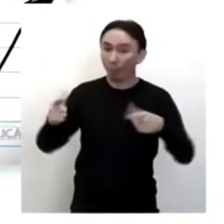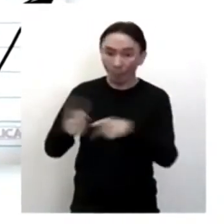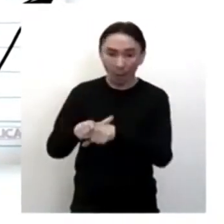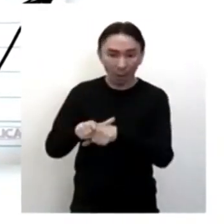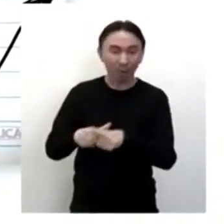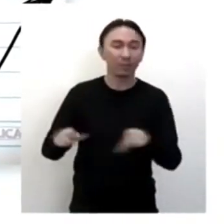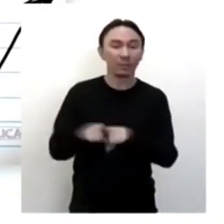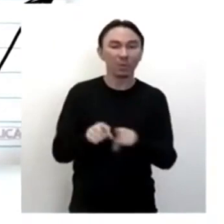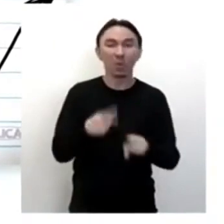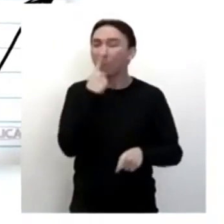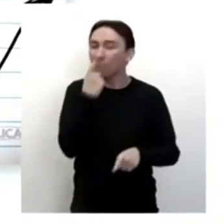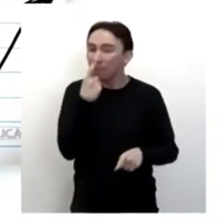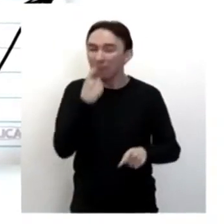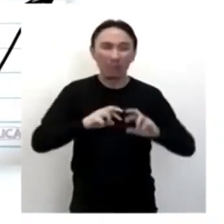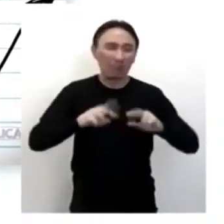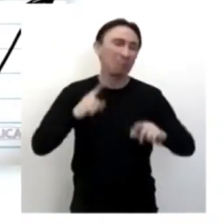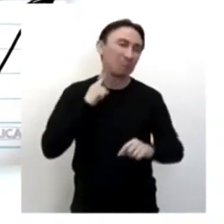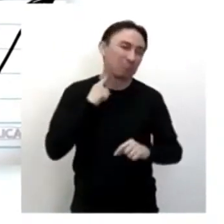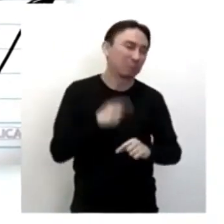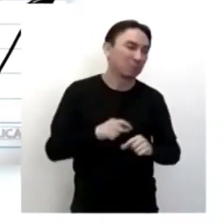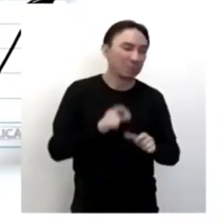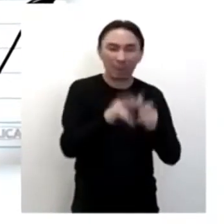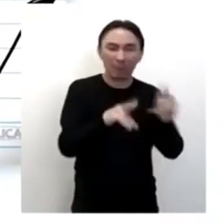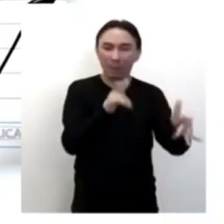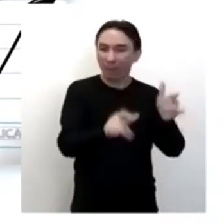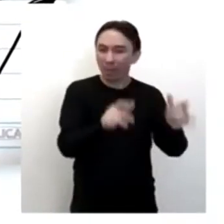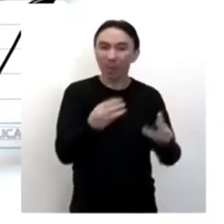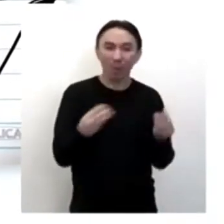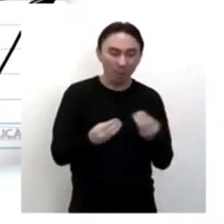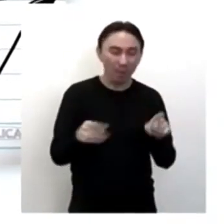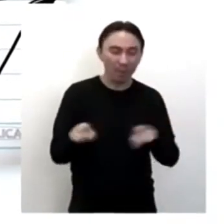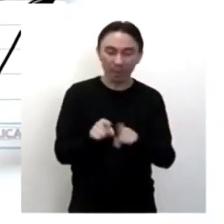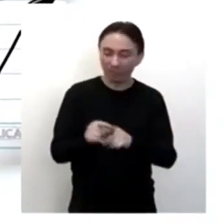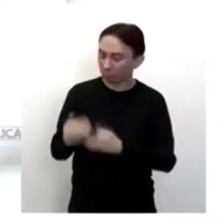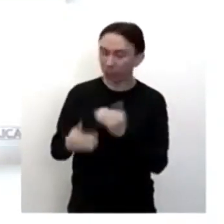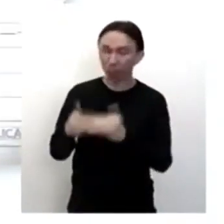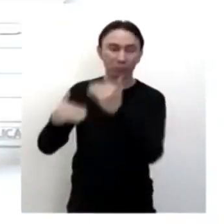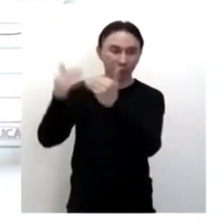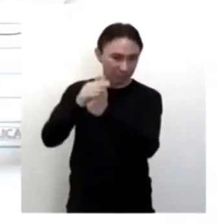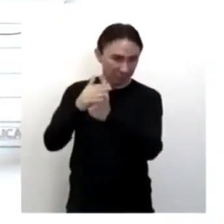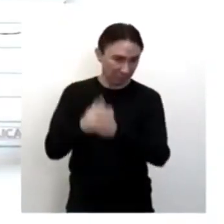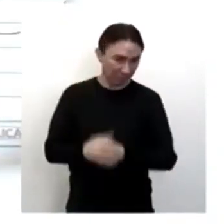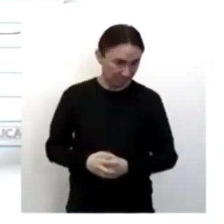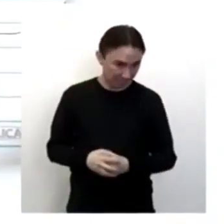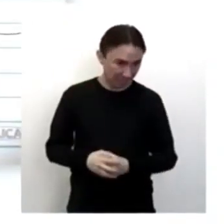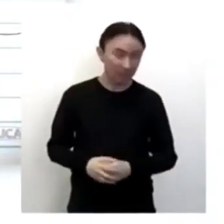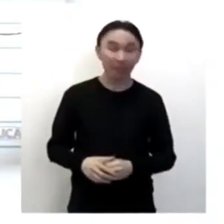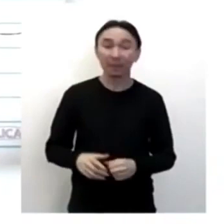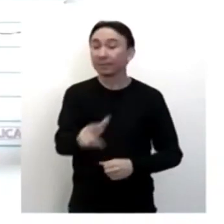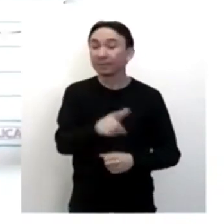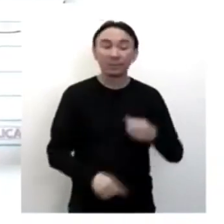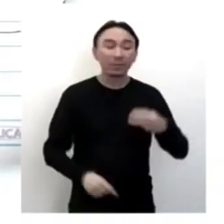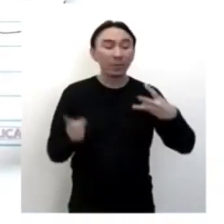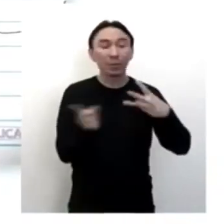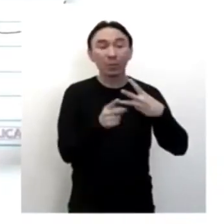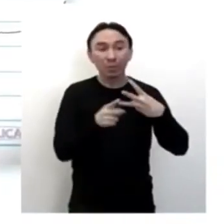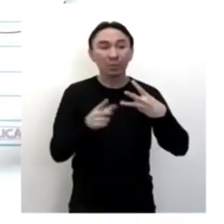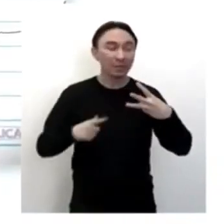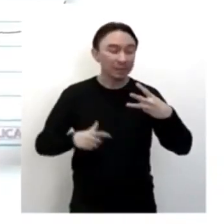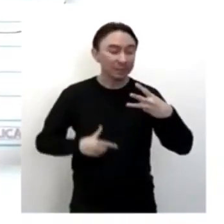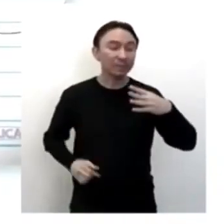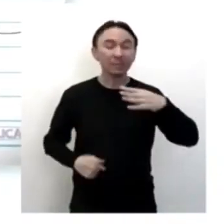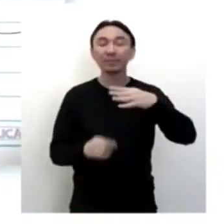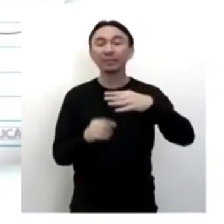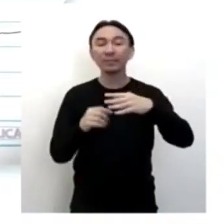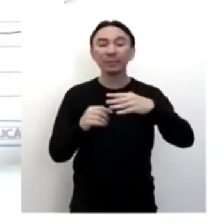de energia e ao desempenho macroeconômico e financeiro do país. Por fim, a dimensão institucional tem 12 indicadores. Ela